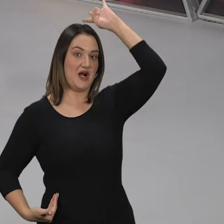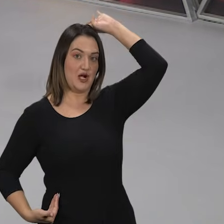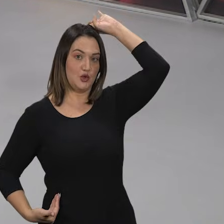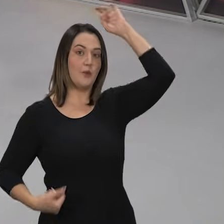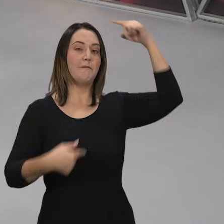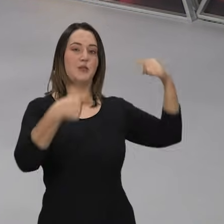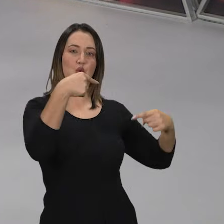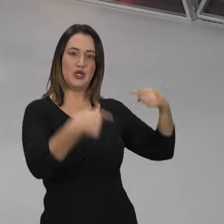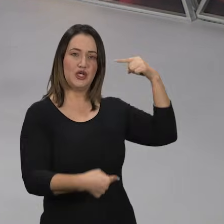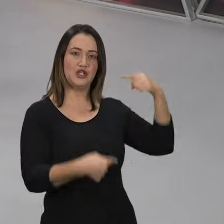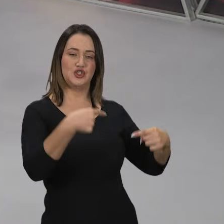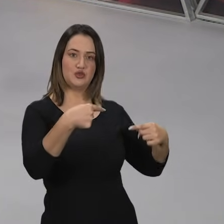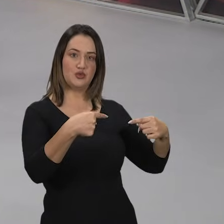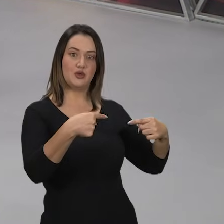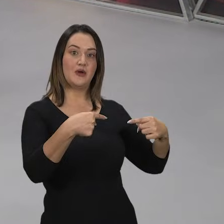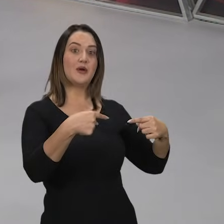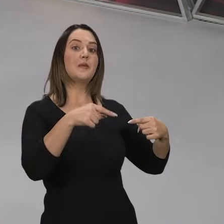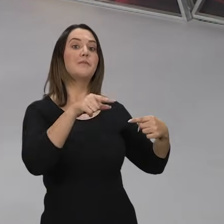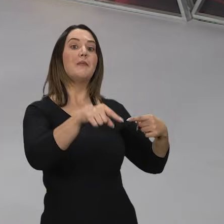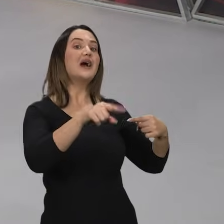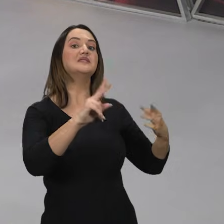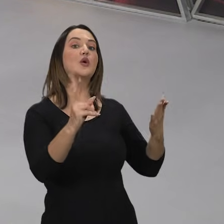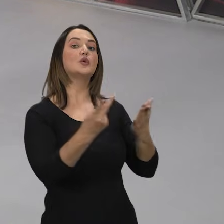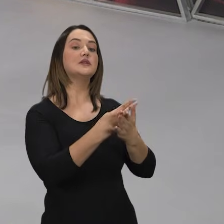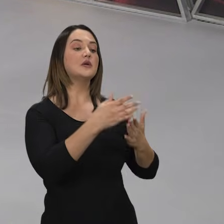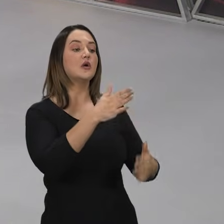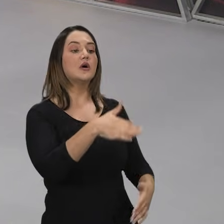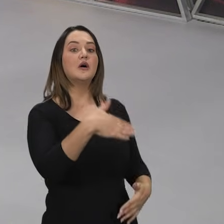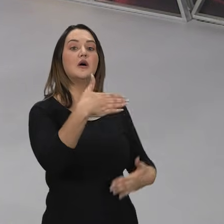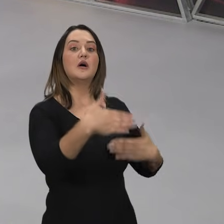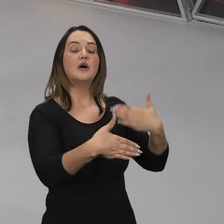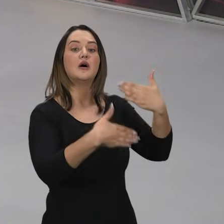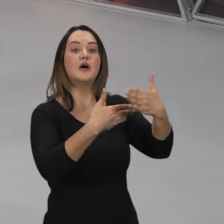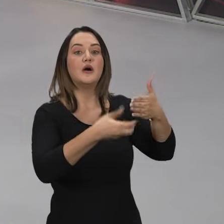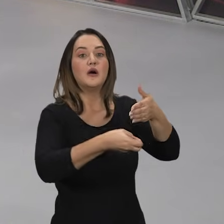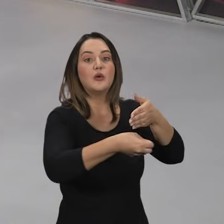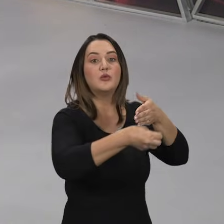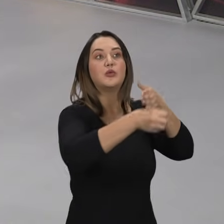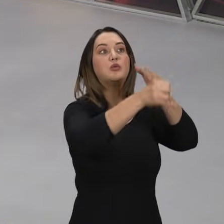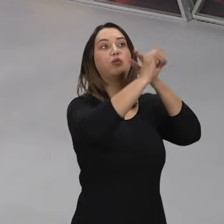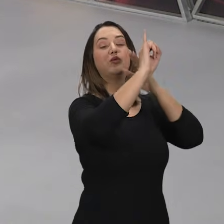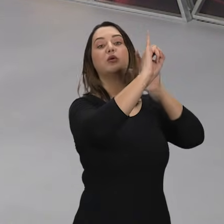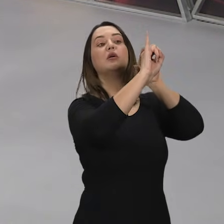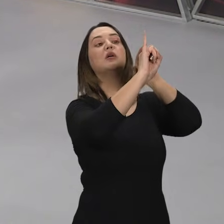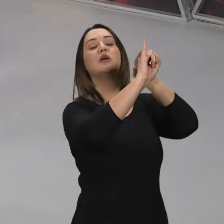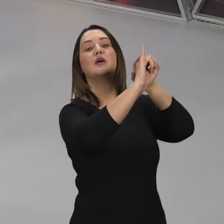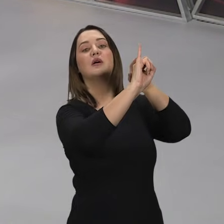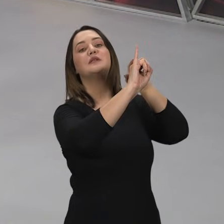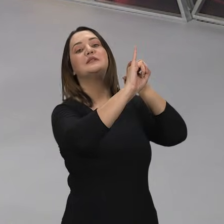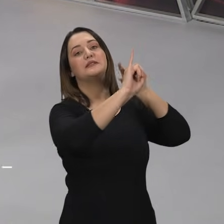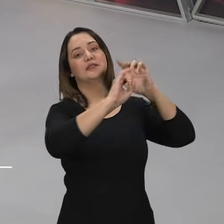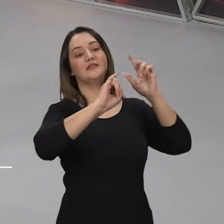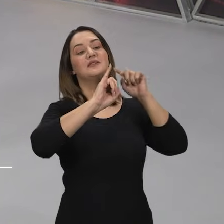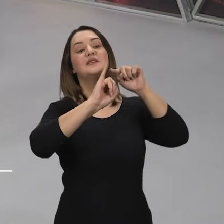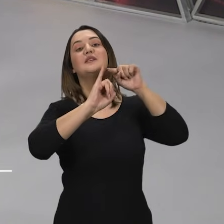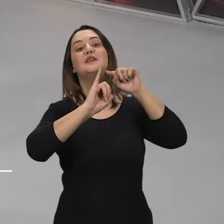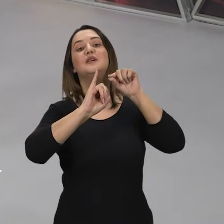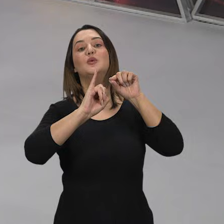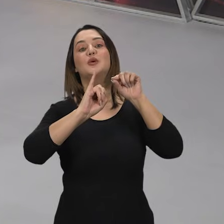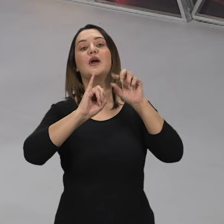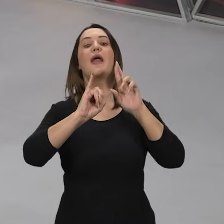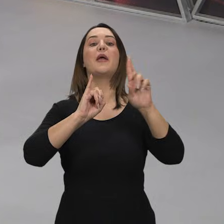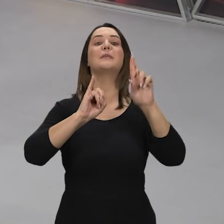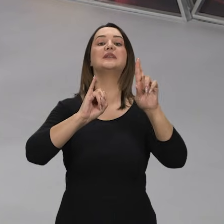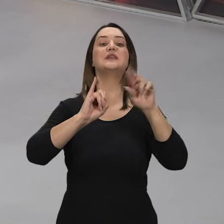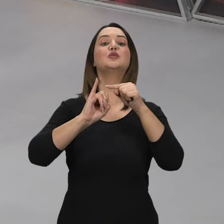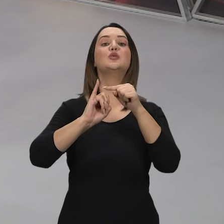como império, politicamente falando e tal, mas em seguida surge a Ponta Pequena, e essa Ponta Pequena